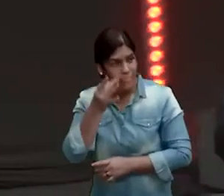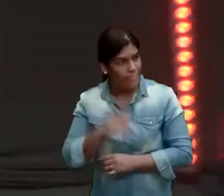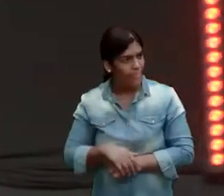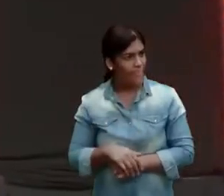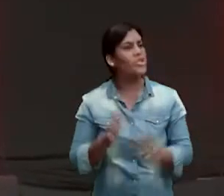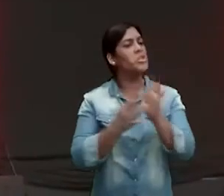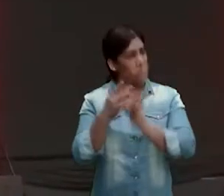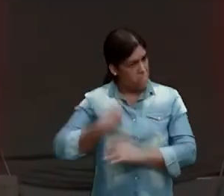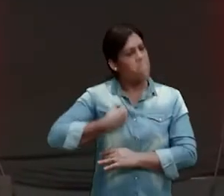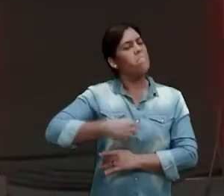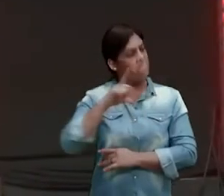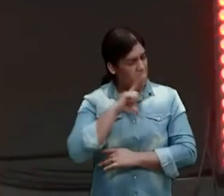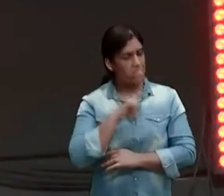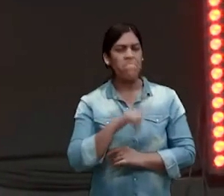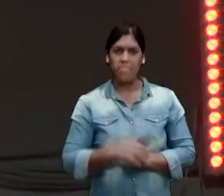vivo